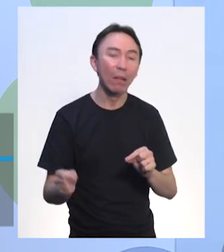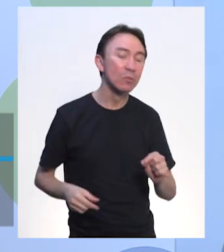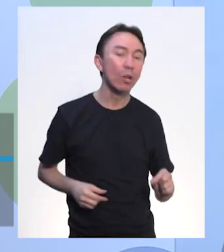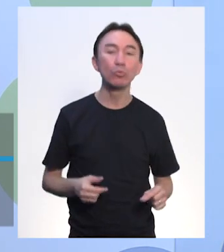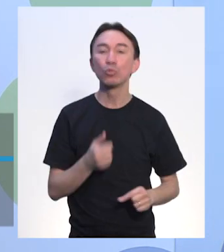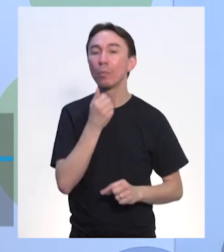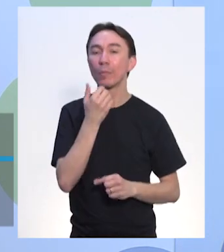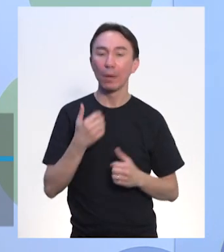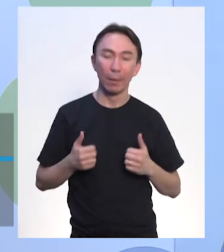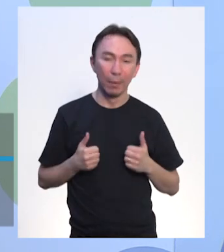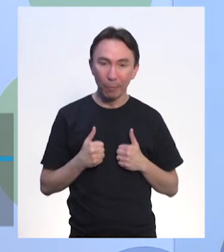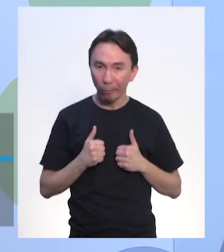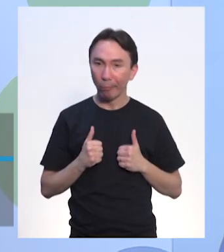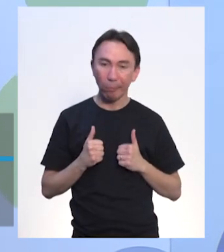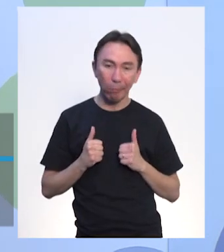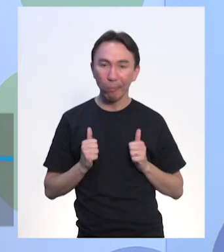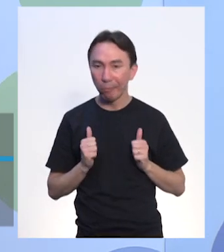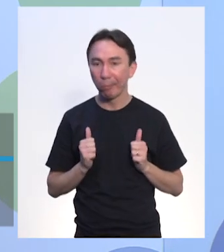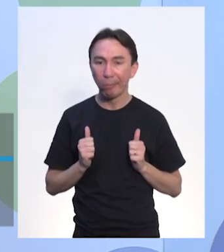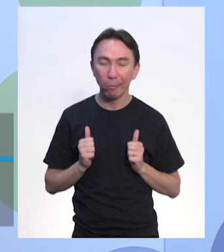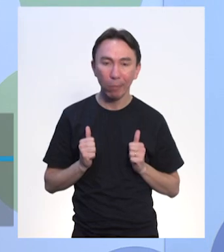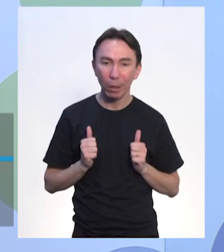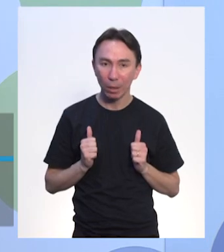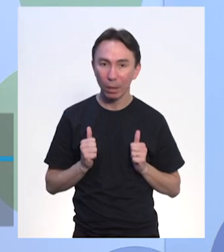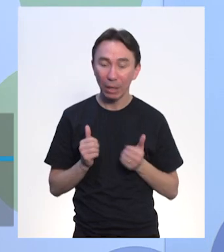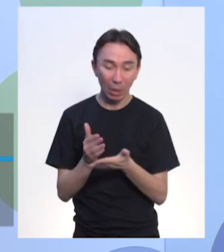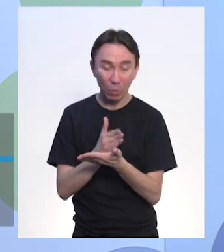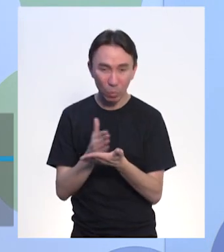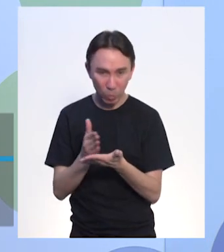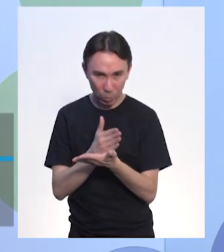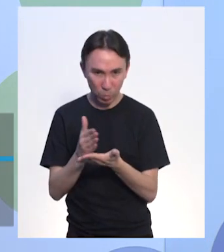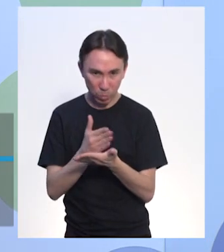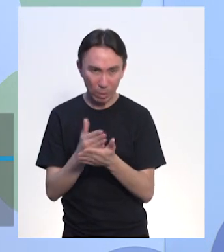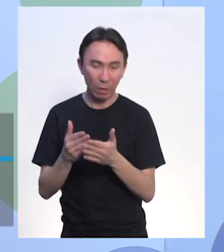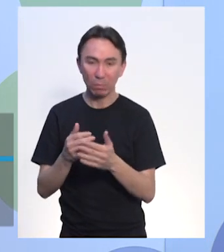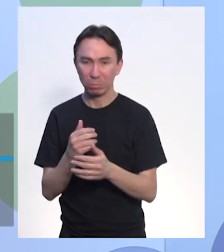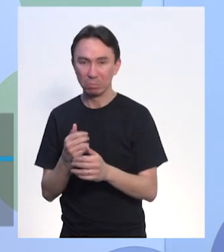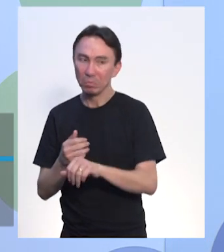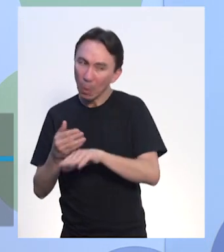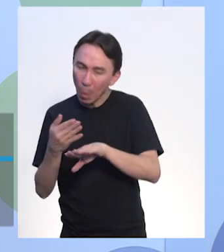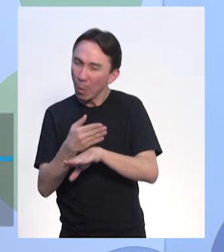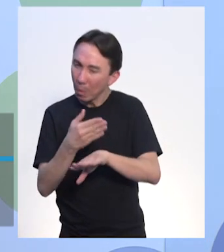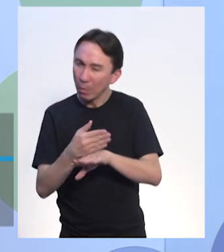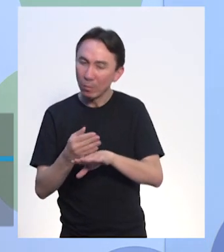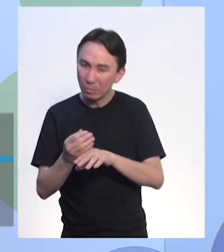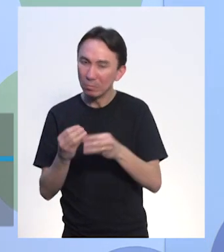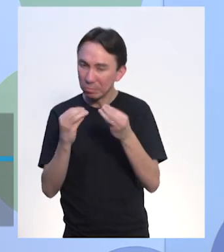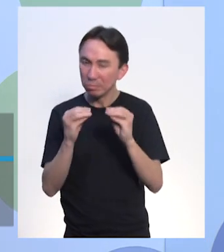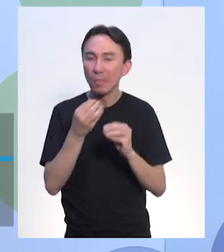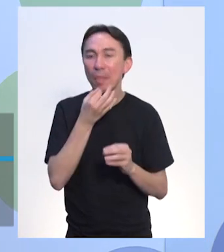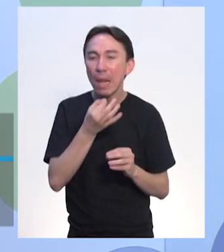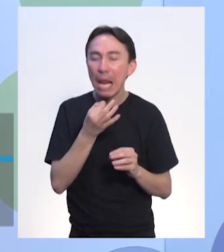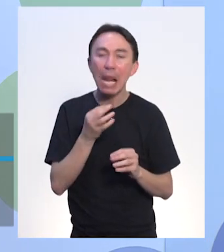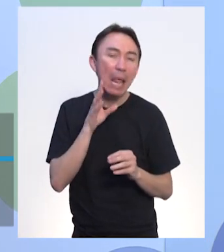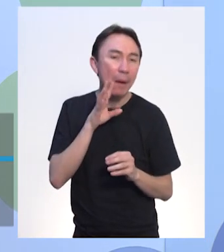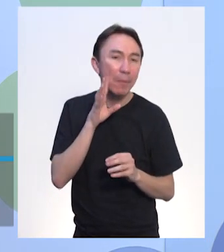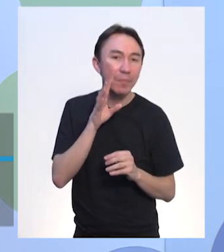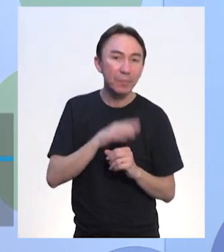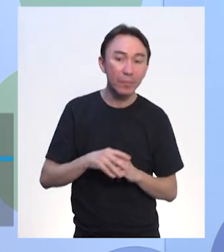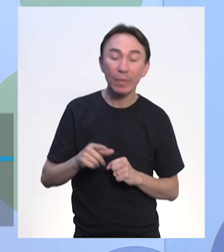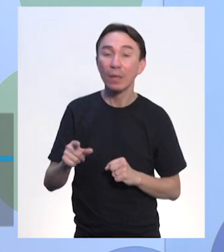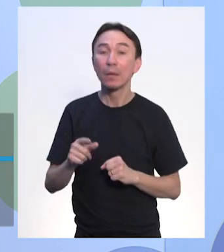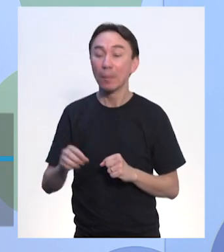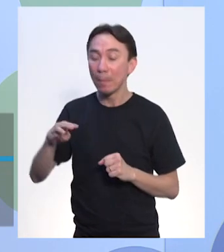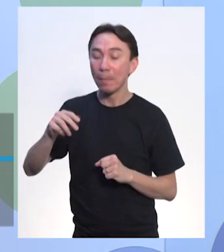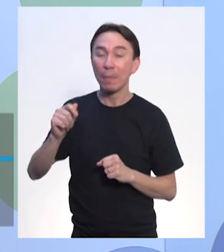E aí a gente tem alguns alunos que pontuaram legal. O Matheus disse que para jogar